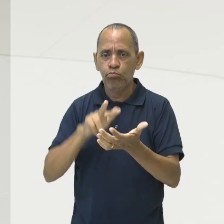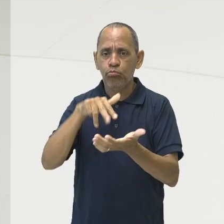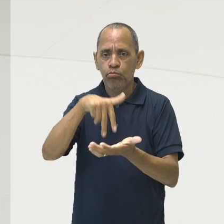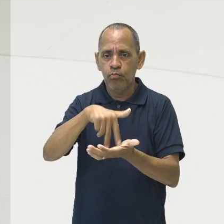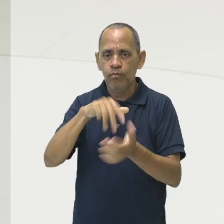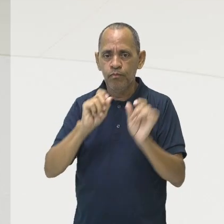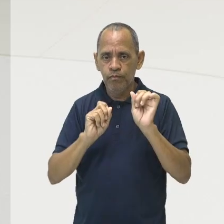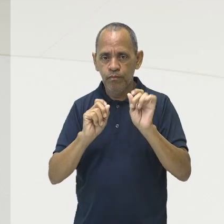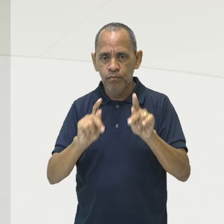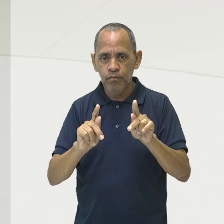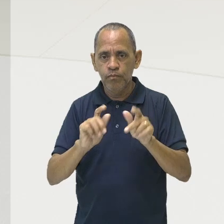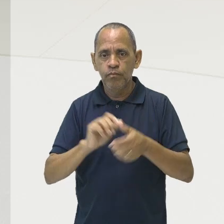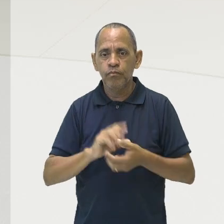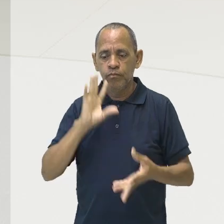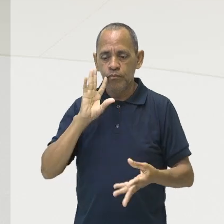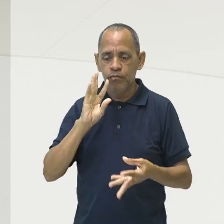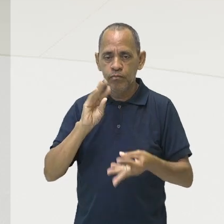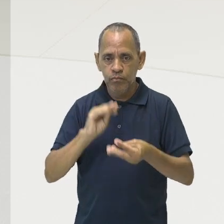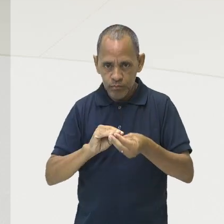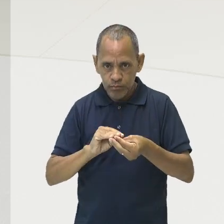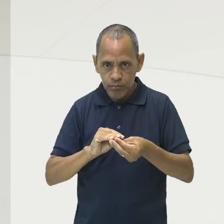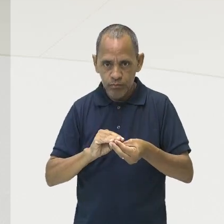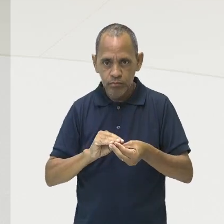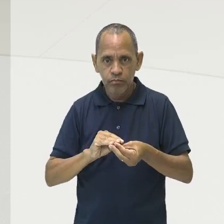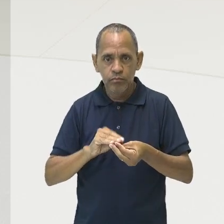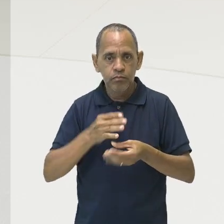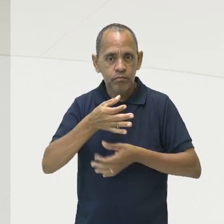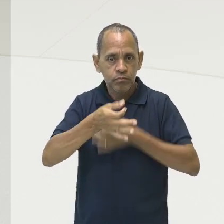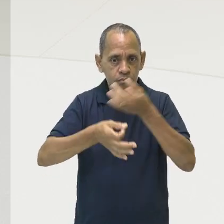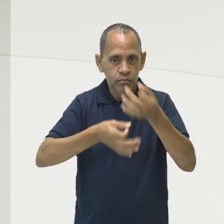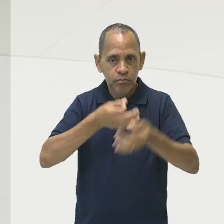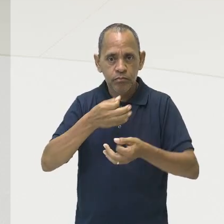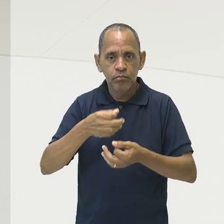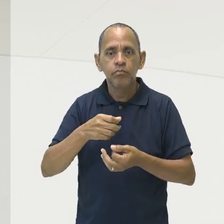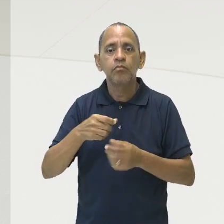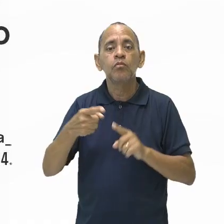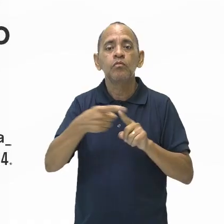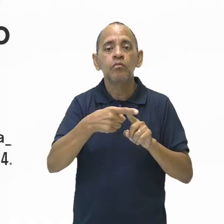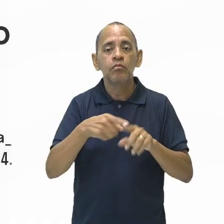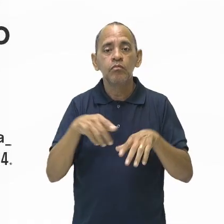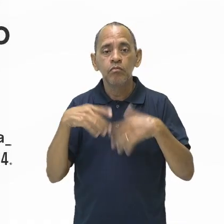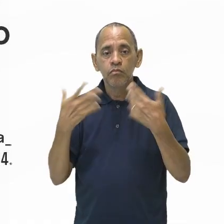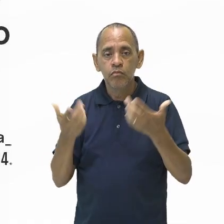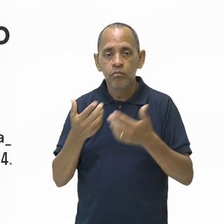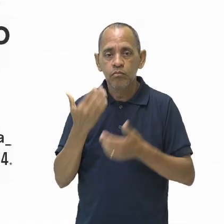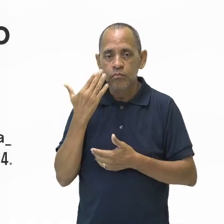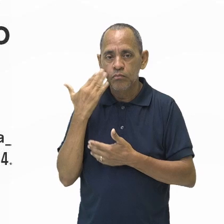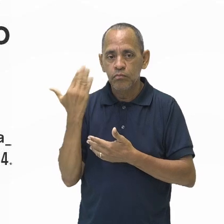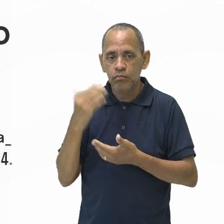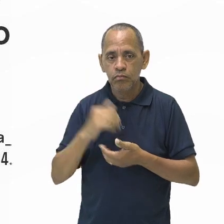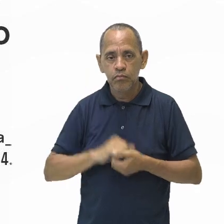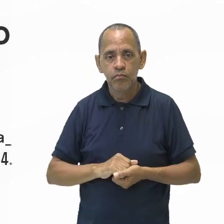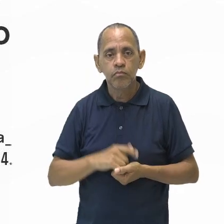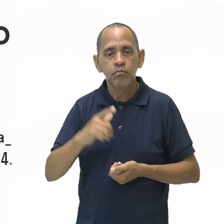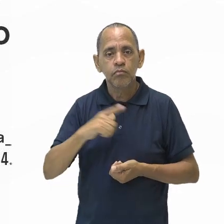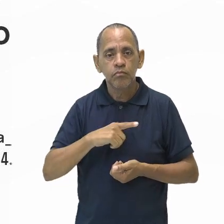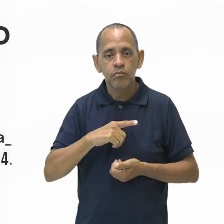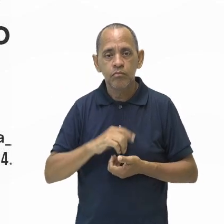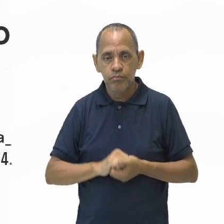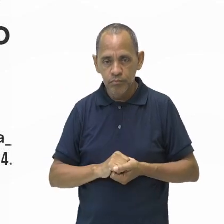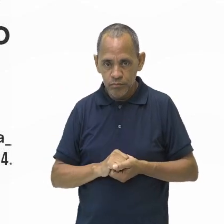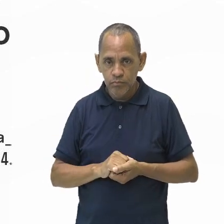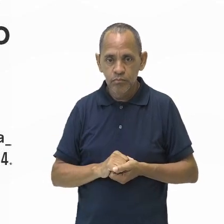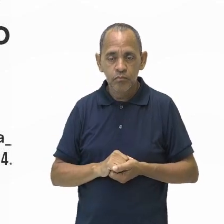posicionar, tá bom? Resenha crítica. Vamos verificar os tipos de resenha? Vejam só. Nós temos